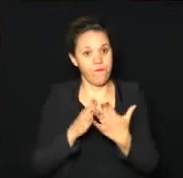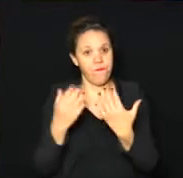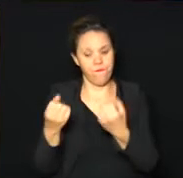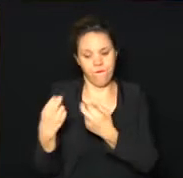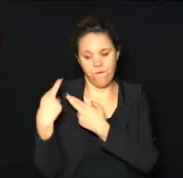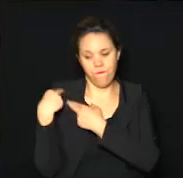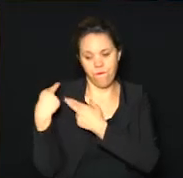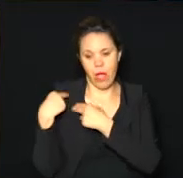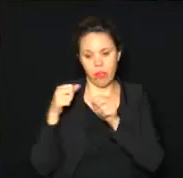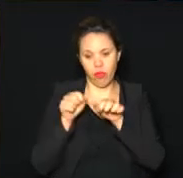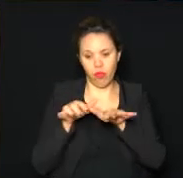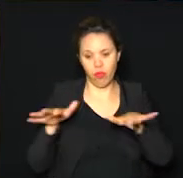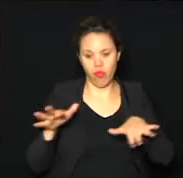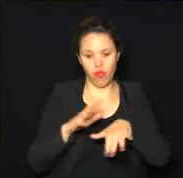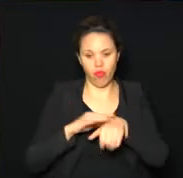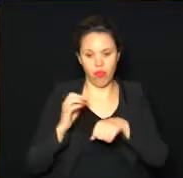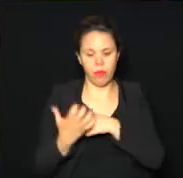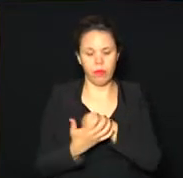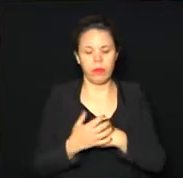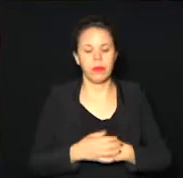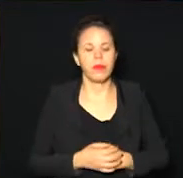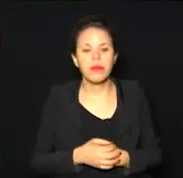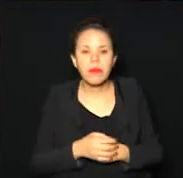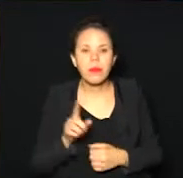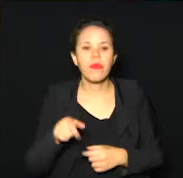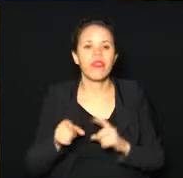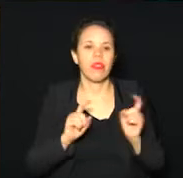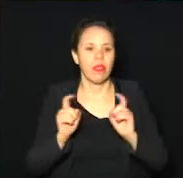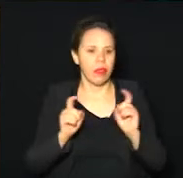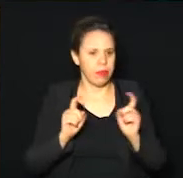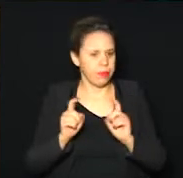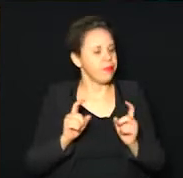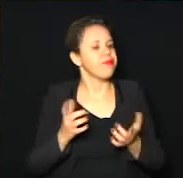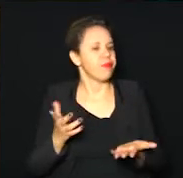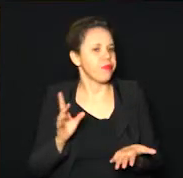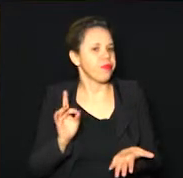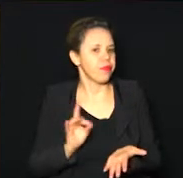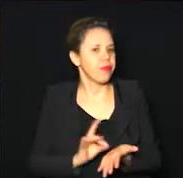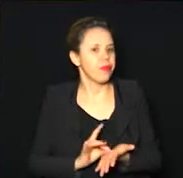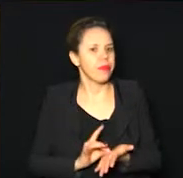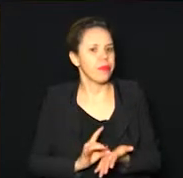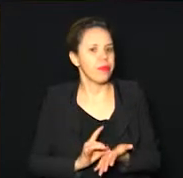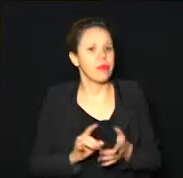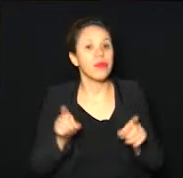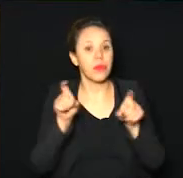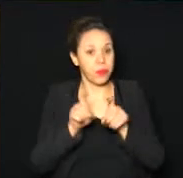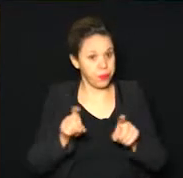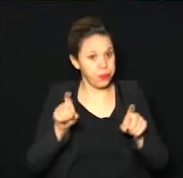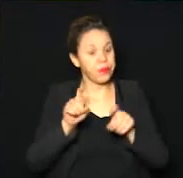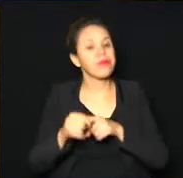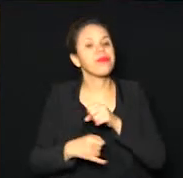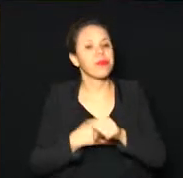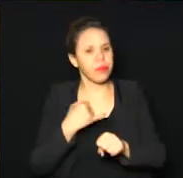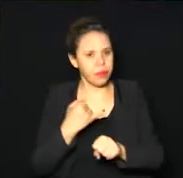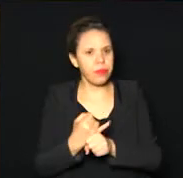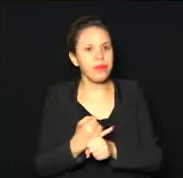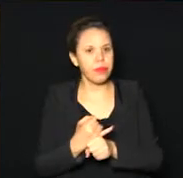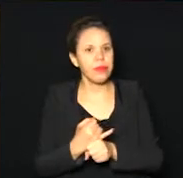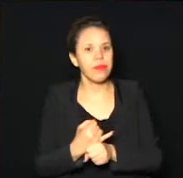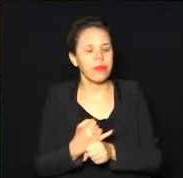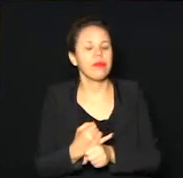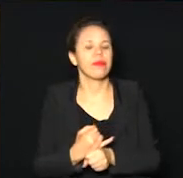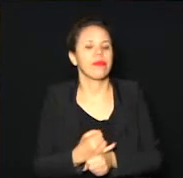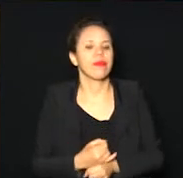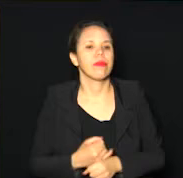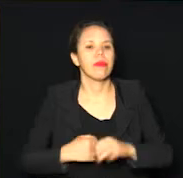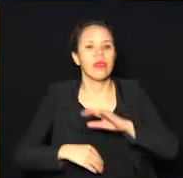combate à pandemia do novo coronavírus. Essa reunião será realizada de maneira virtual, por sistema remoto, uma vez